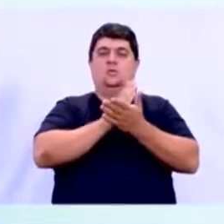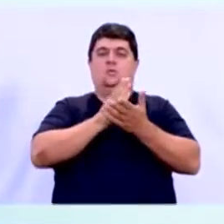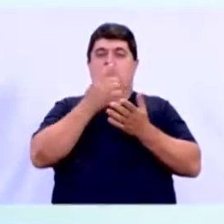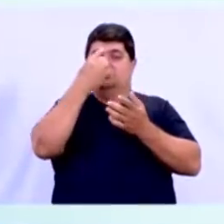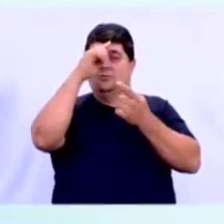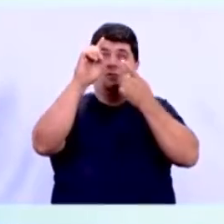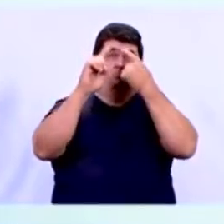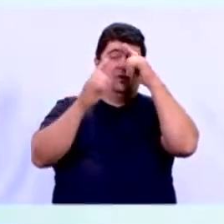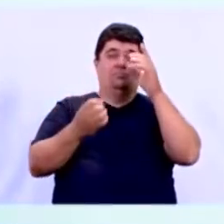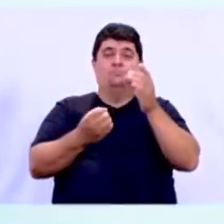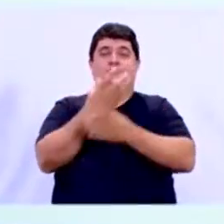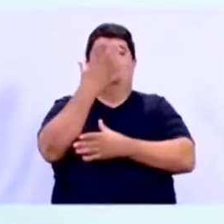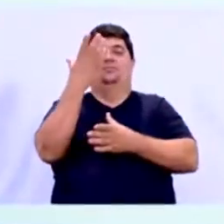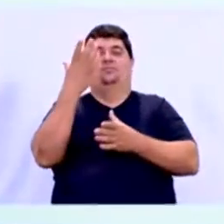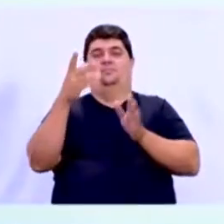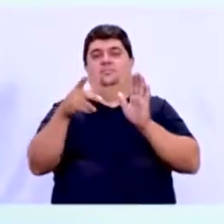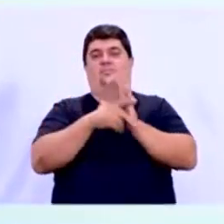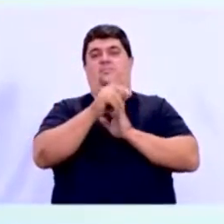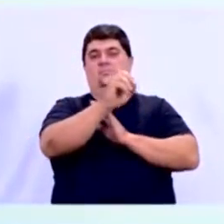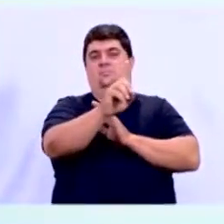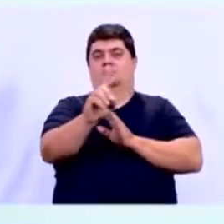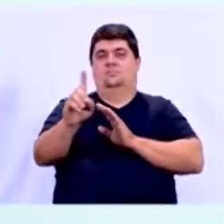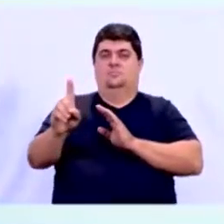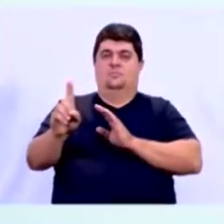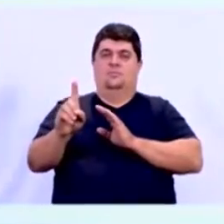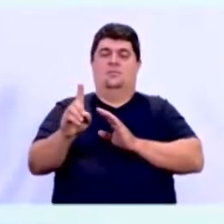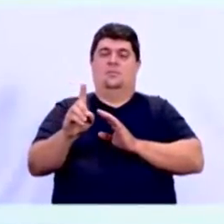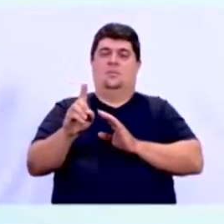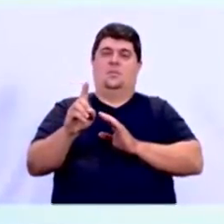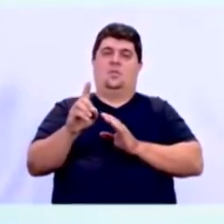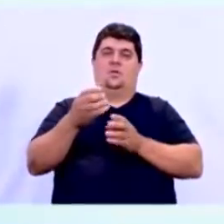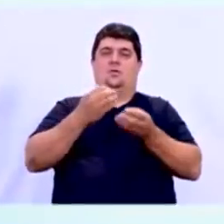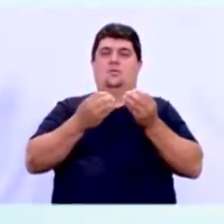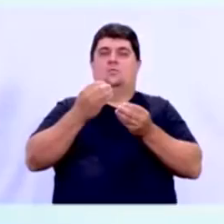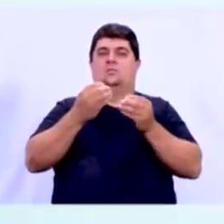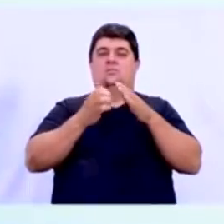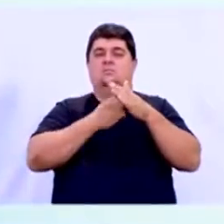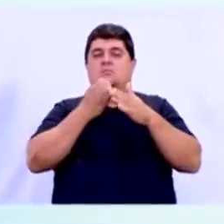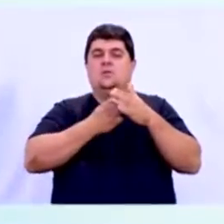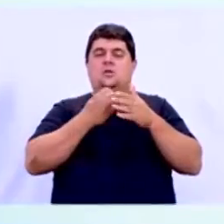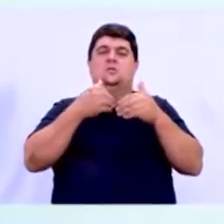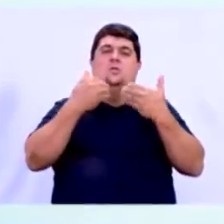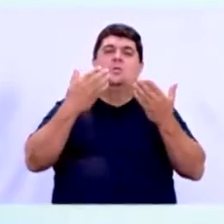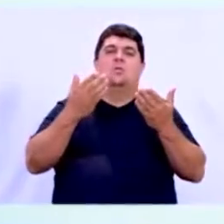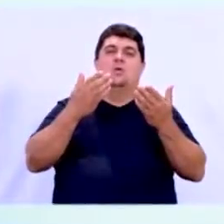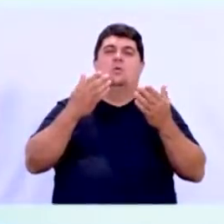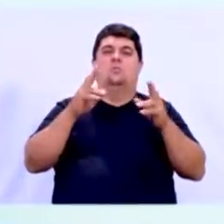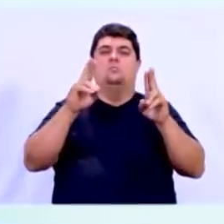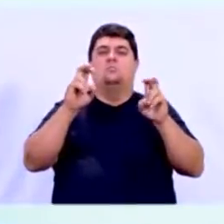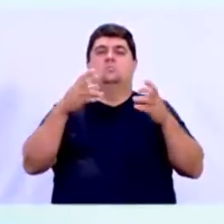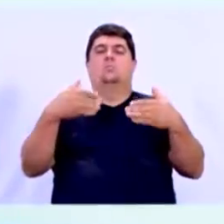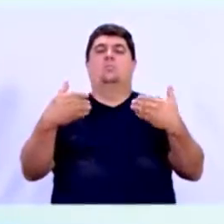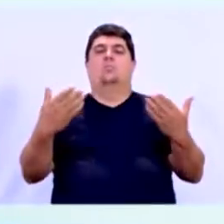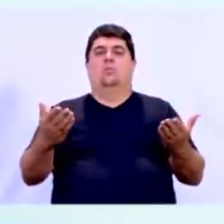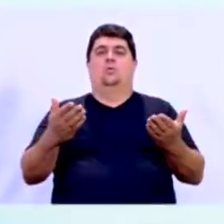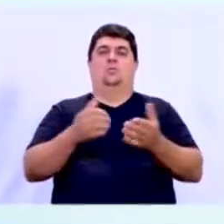criatividade de vocês. Do que vocês, então, instituiriam aí como uma empresa, qual seria o negócio, né? Então,